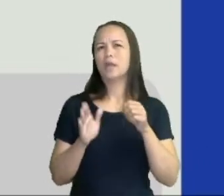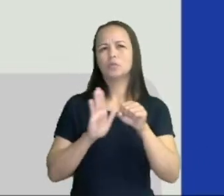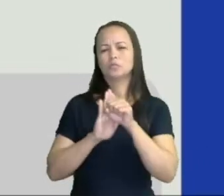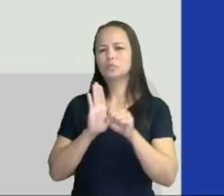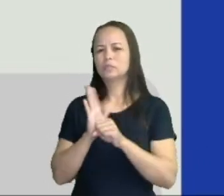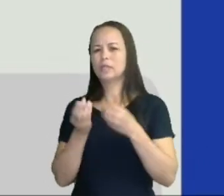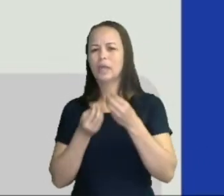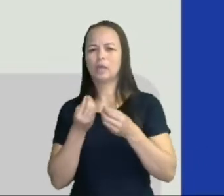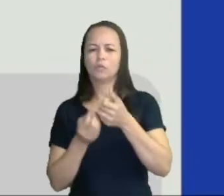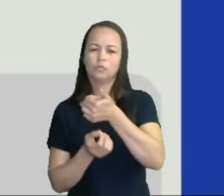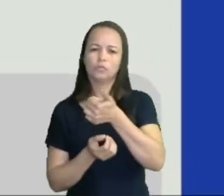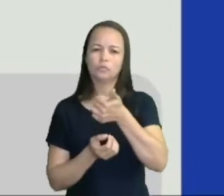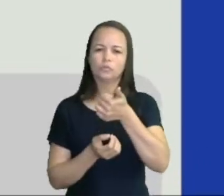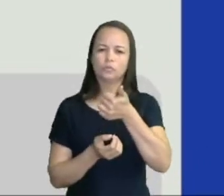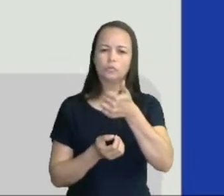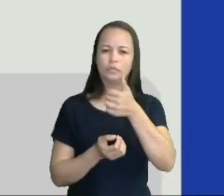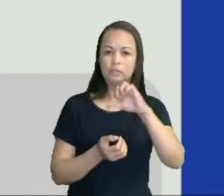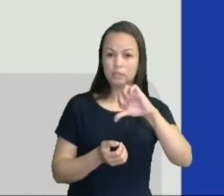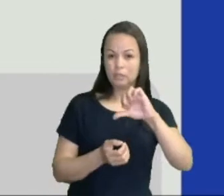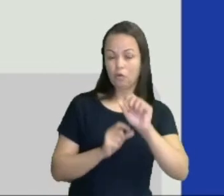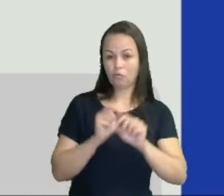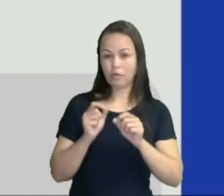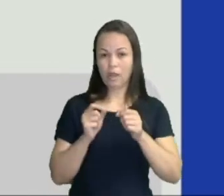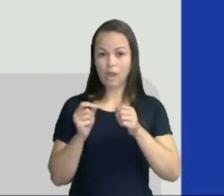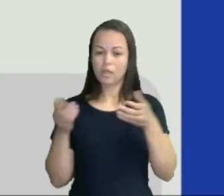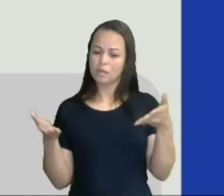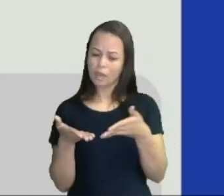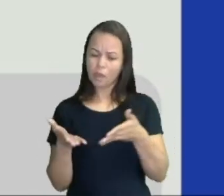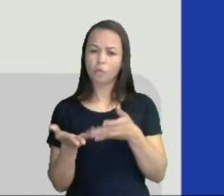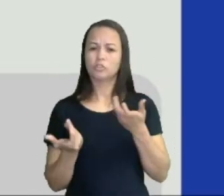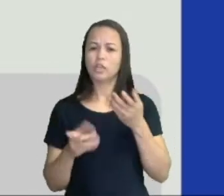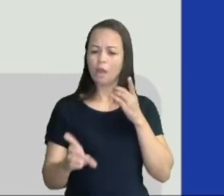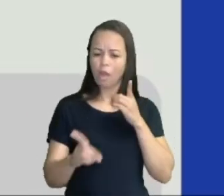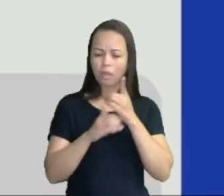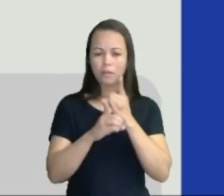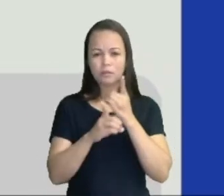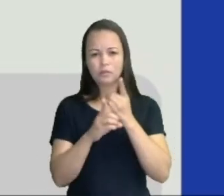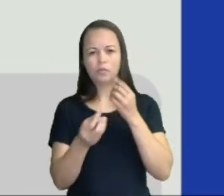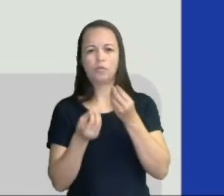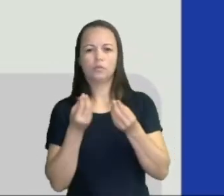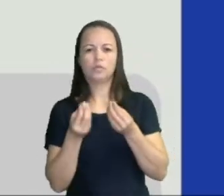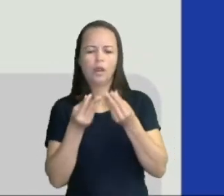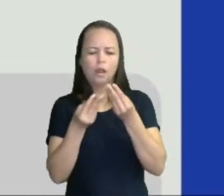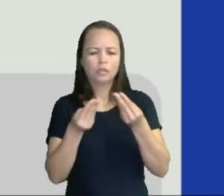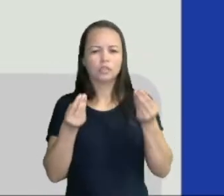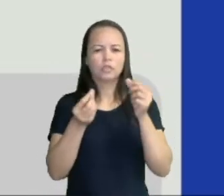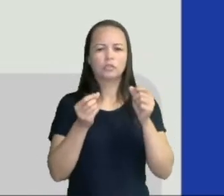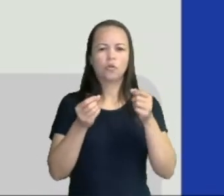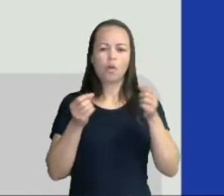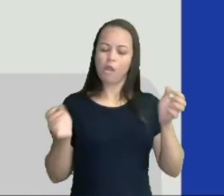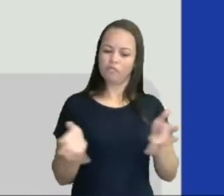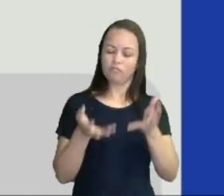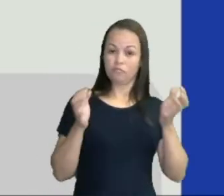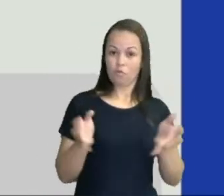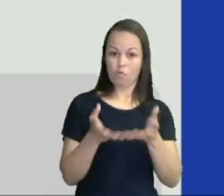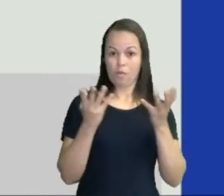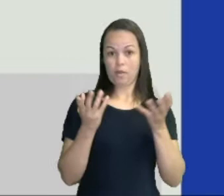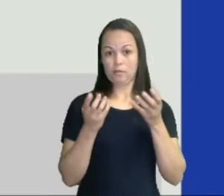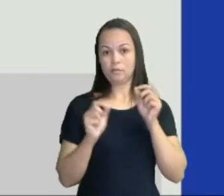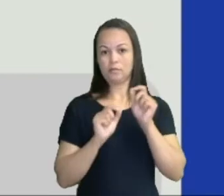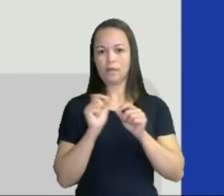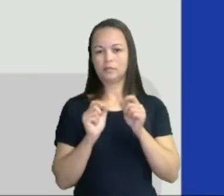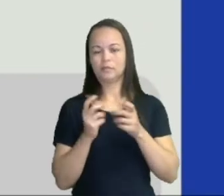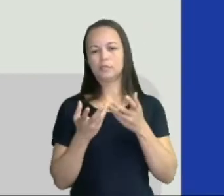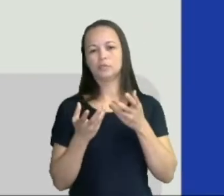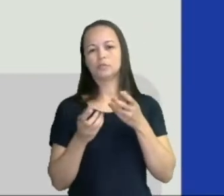primeira metade do século XIX, até hoje a gente ainda encontra resquícios ou influência disso